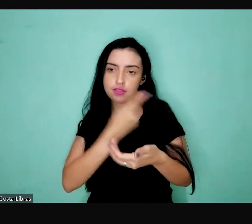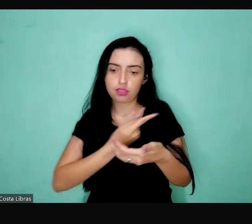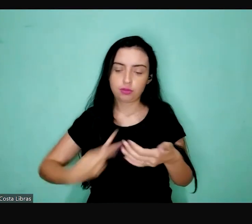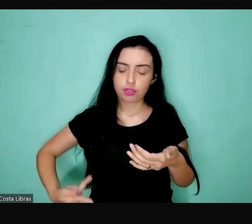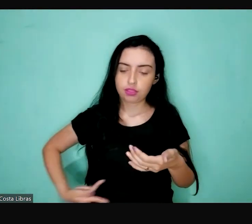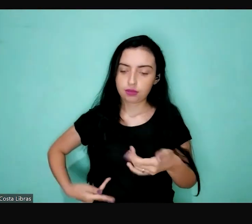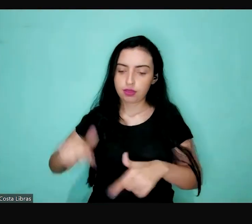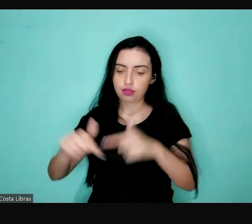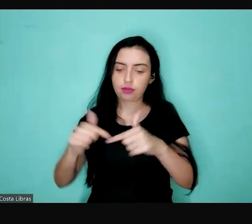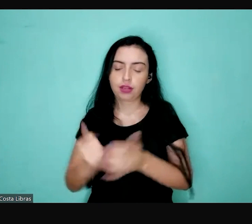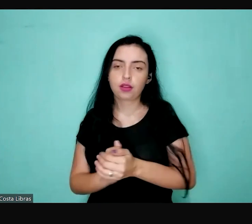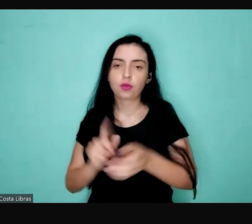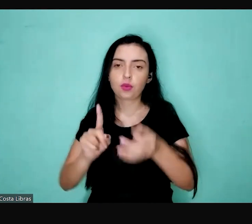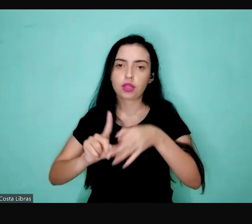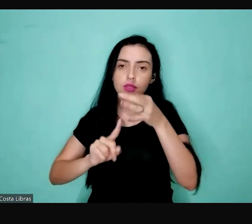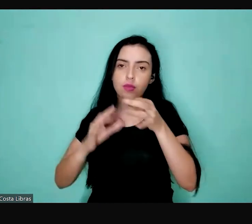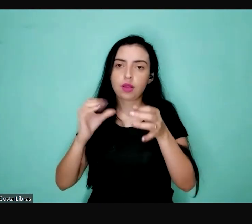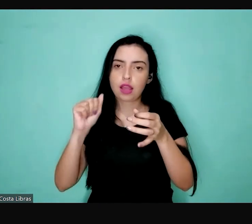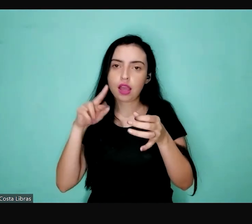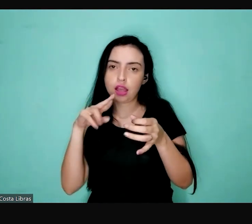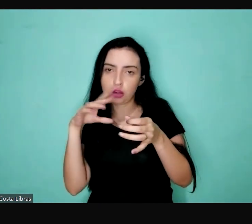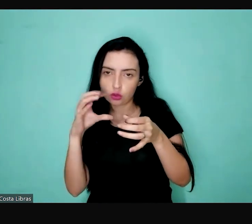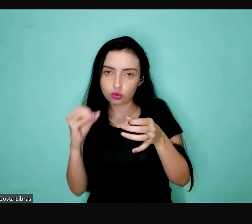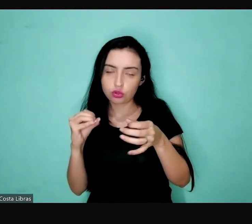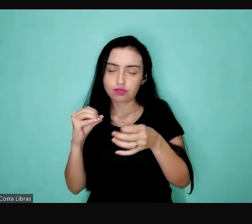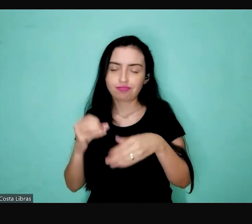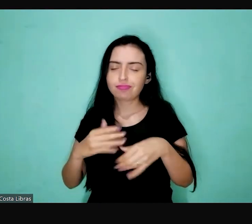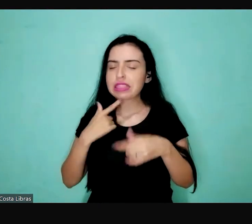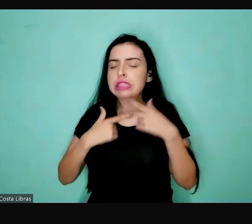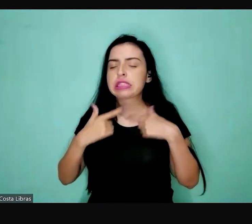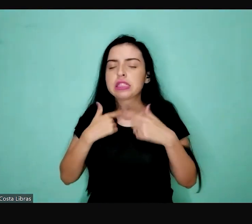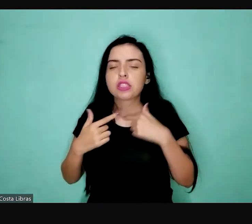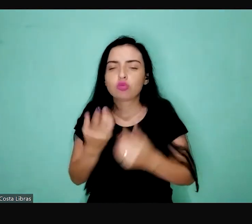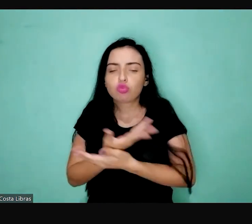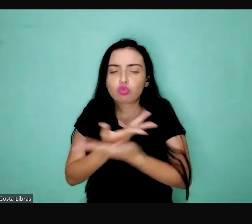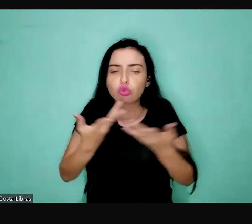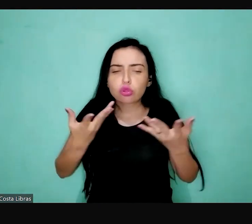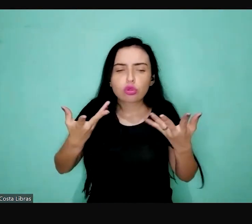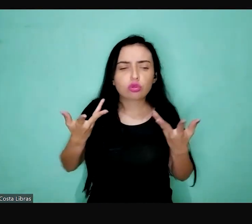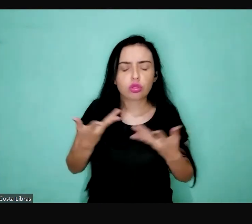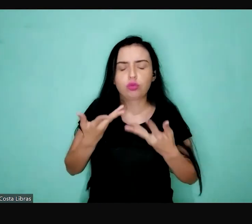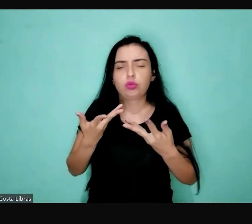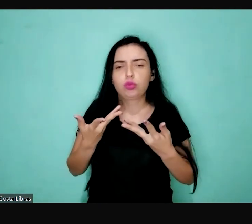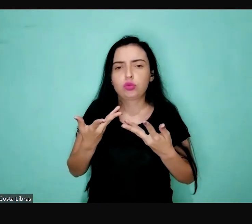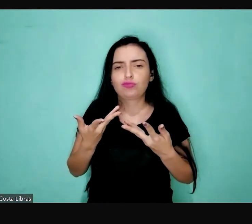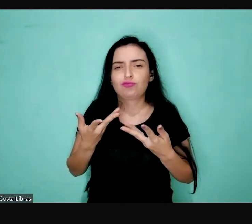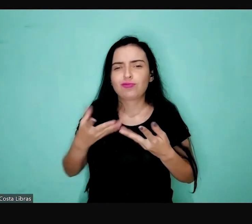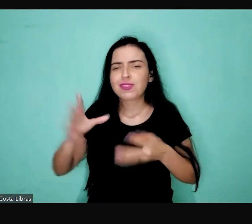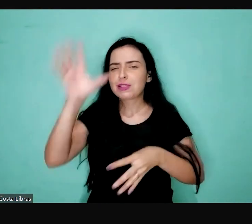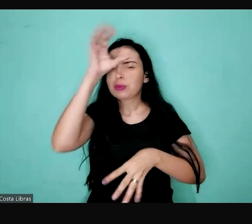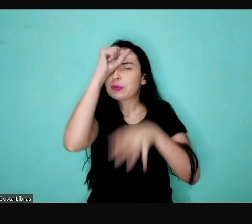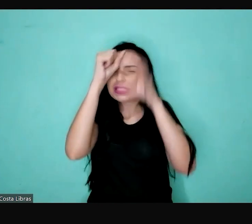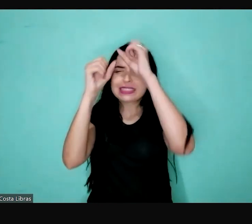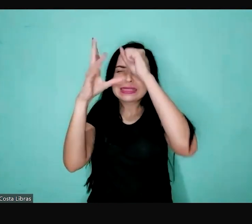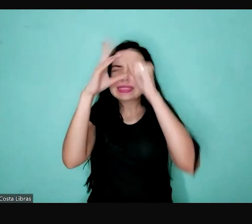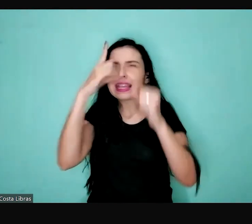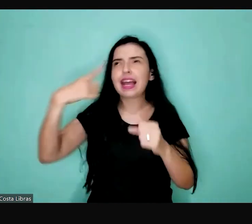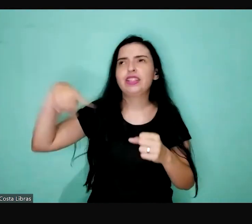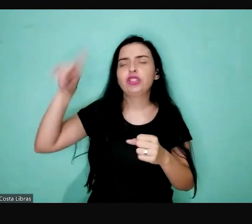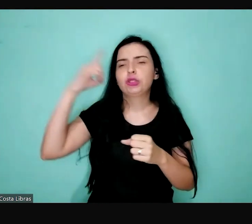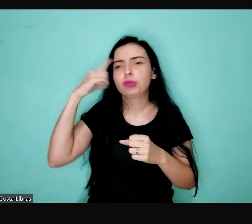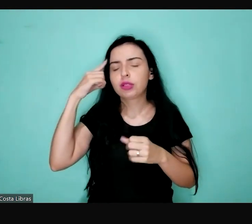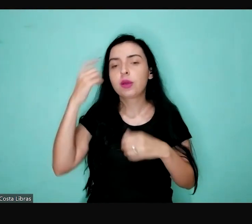ao desembargador Carlos Francisco, desejando a todos que tenham um profícuo estudo, reflexão e que